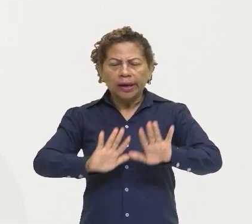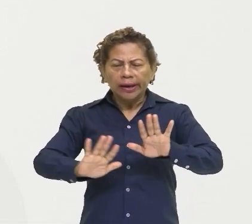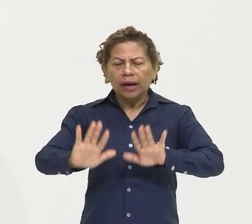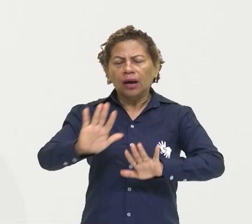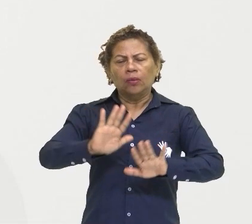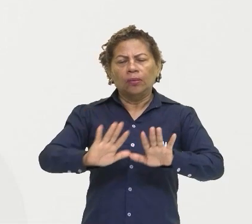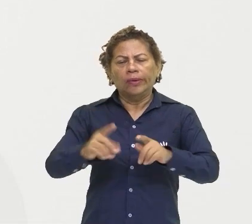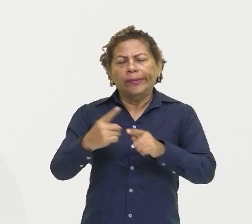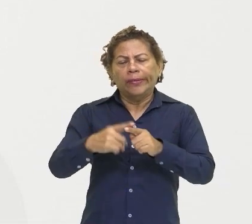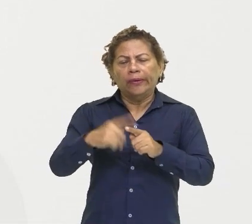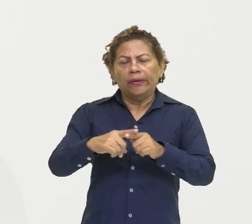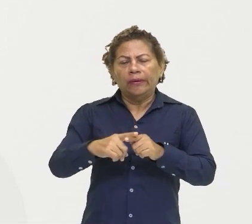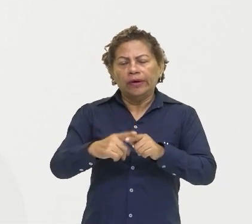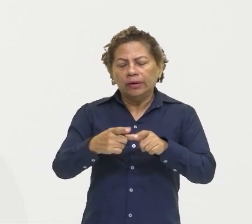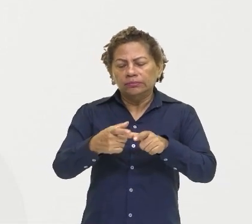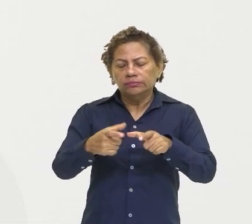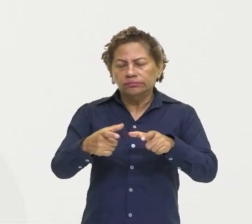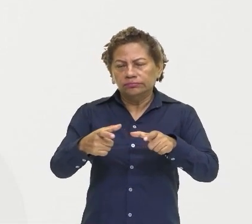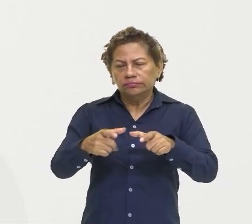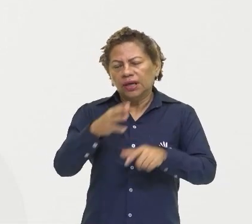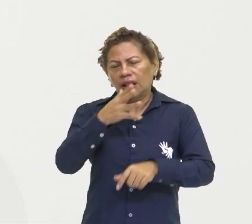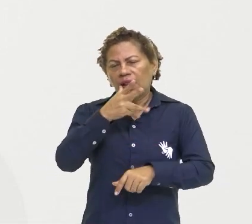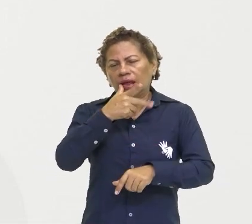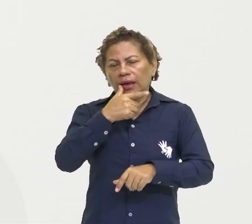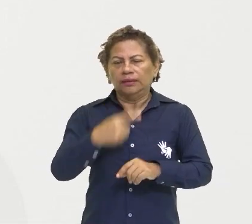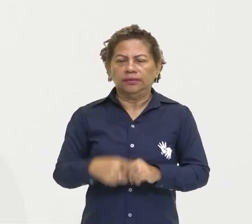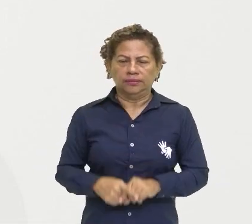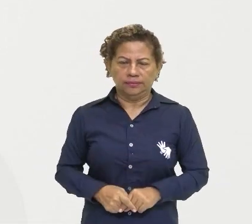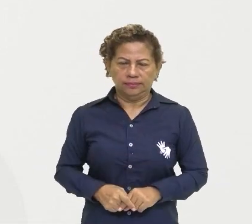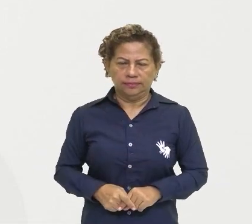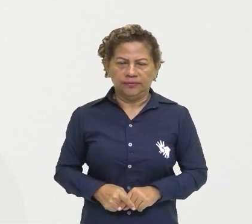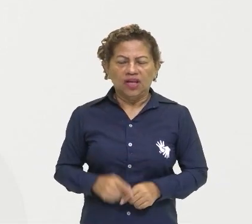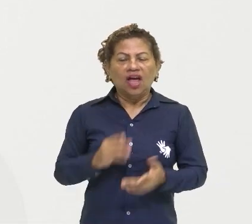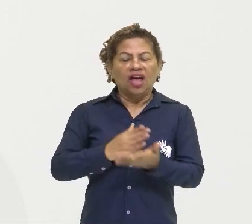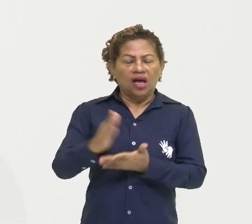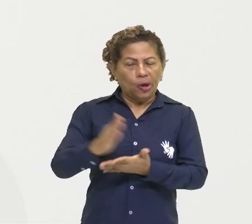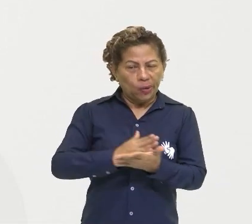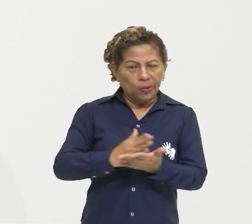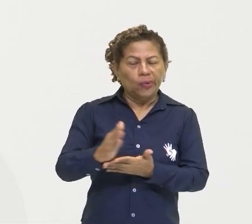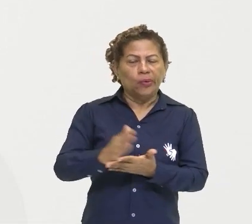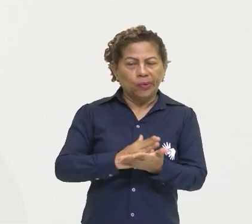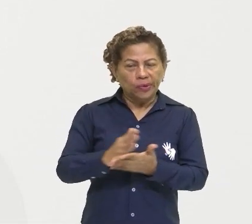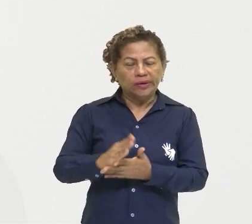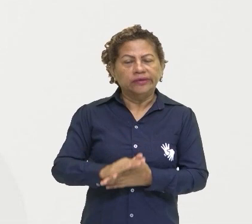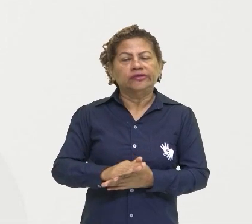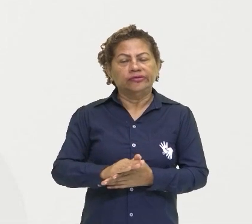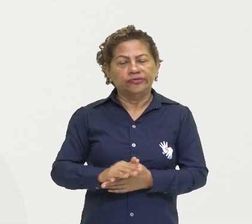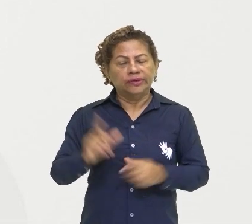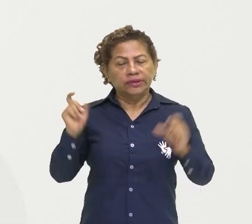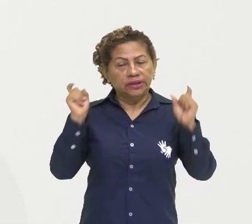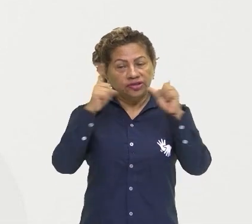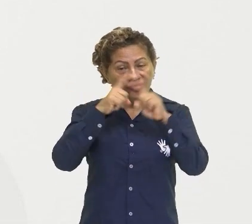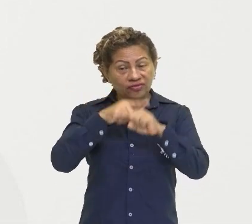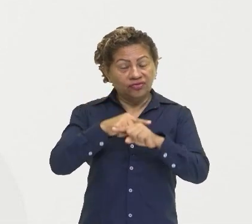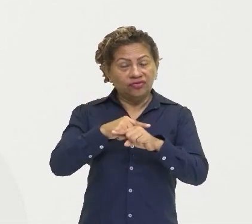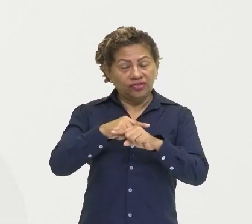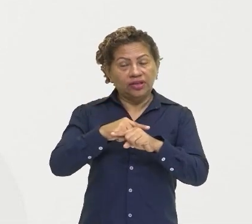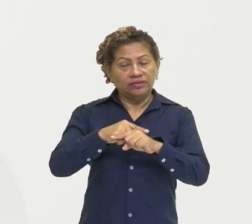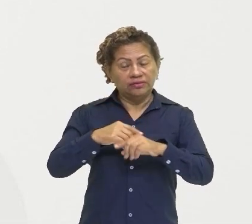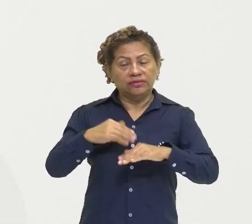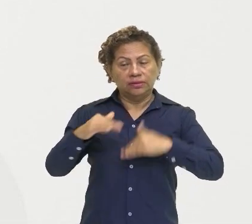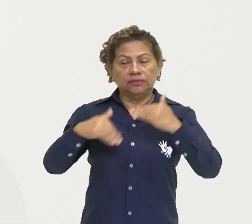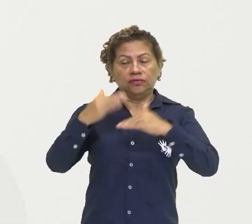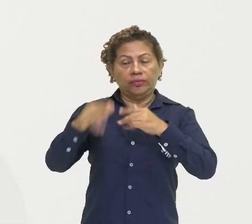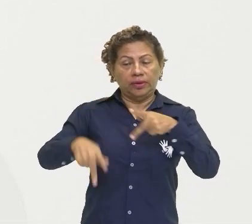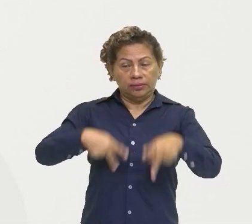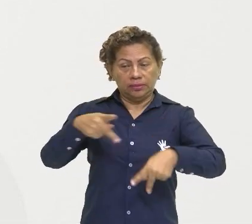em alguns países esse crescimento pode ser negativo, tá bom? Como é o caso de vários países europeus. Destaco para